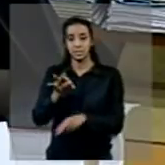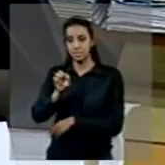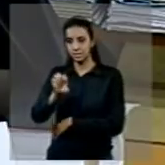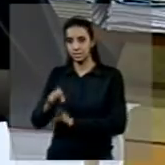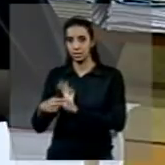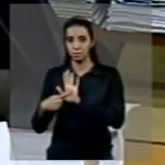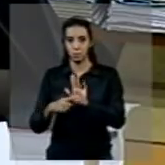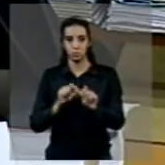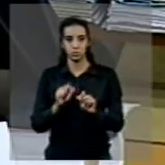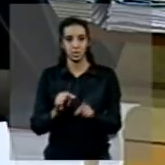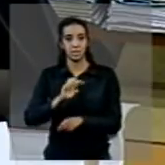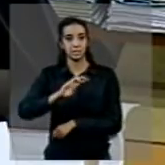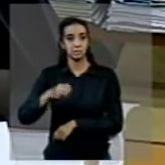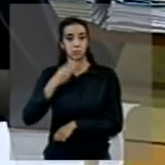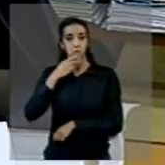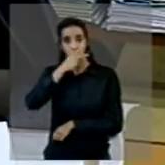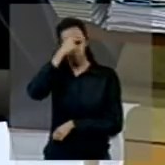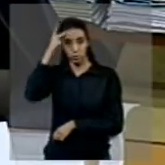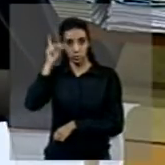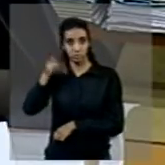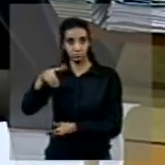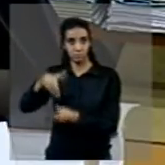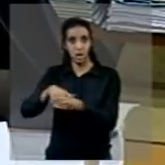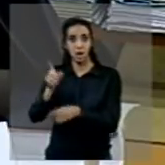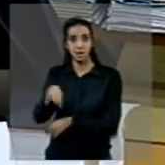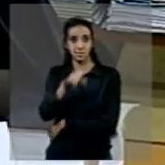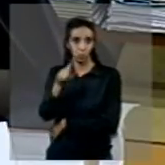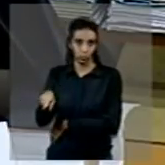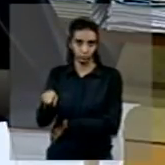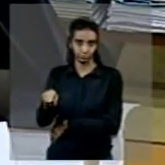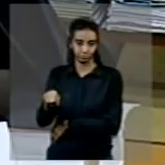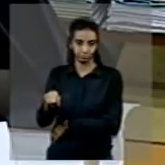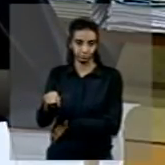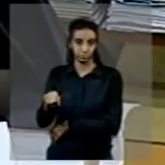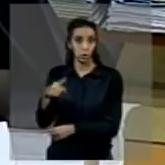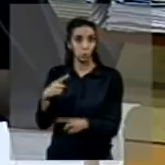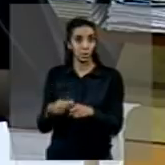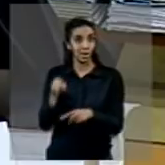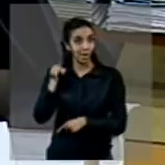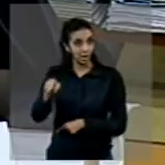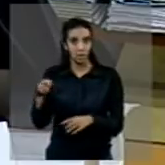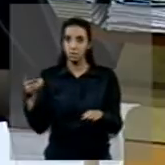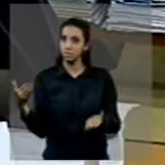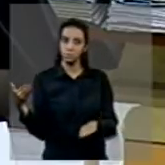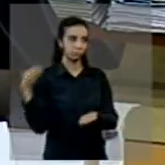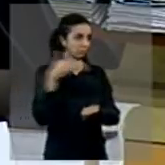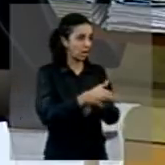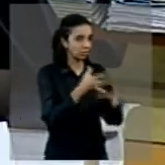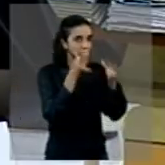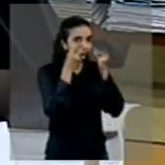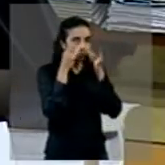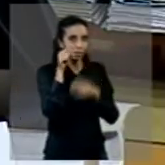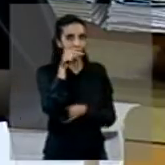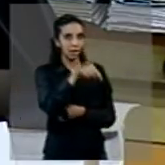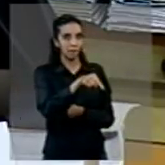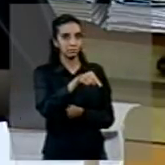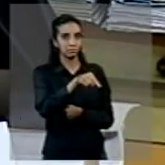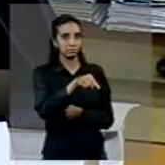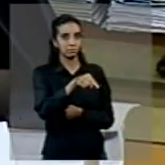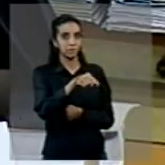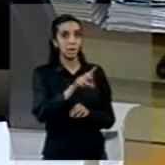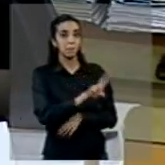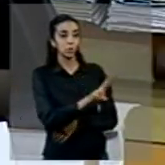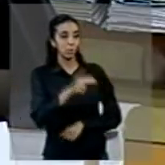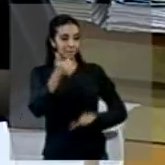3,3 milhões de pessoas tiveram seus títulos cancelados por não terem se apresentado à convocação para a revisão